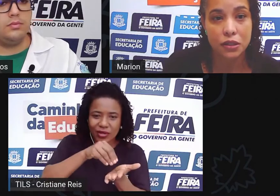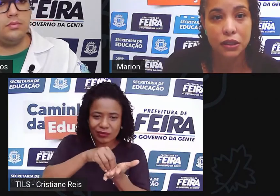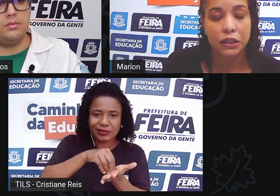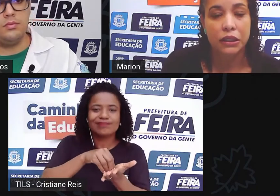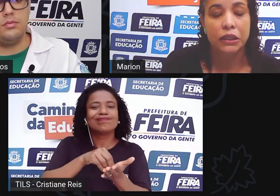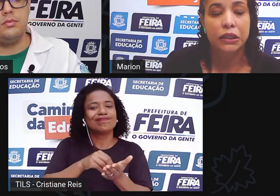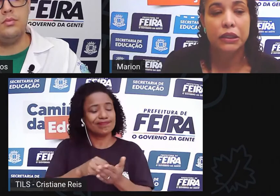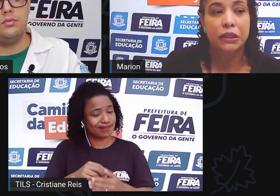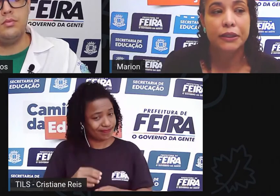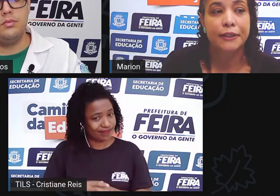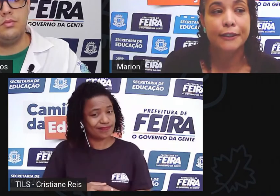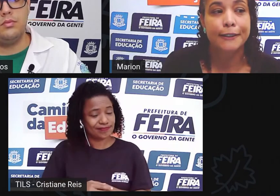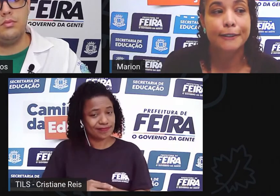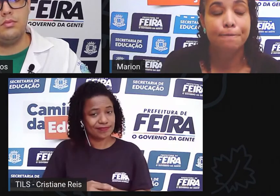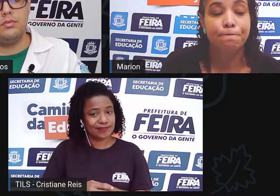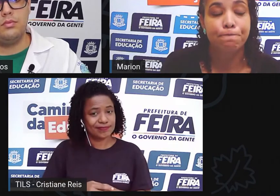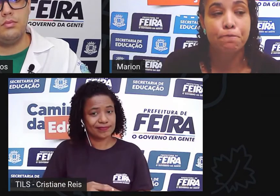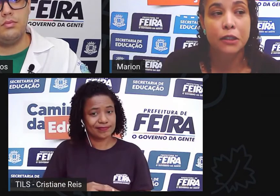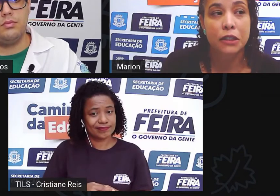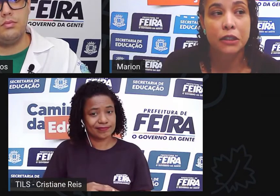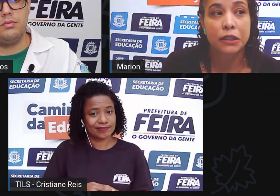micronutrientes.